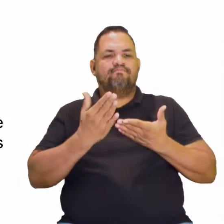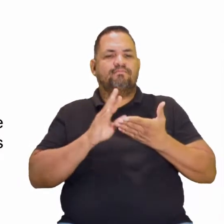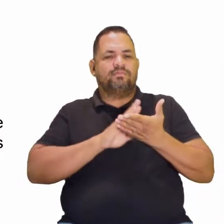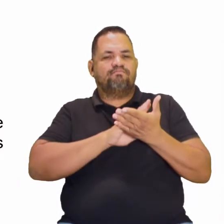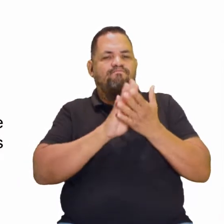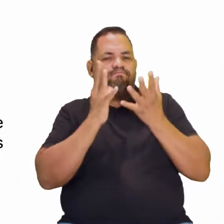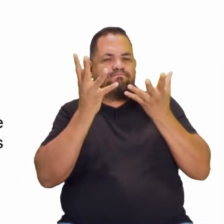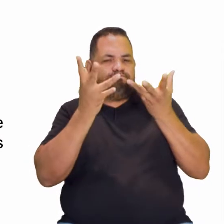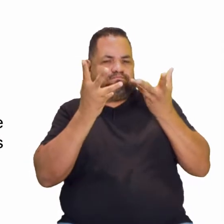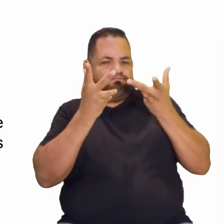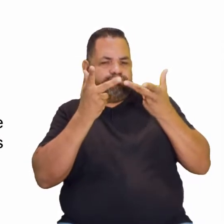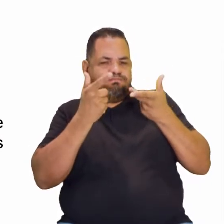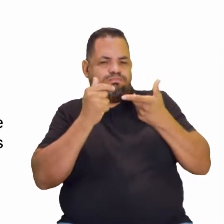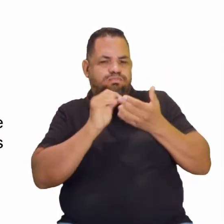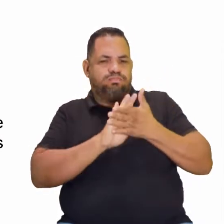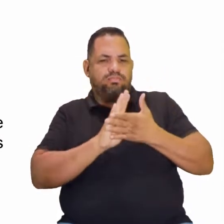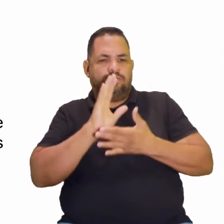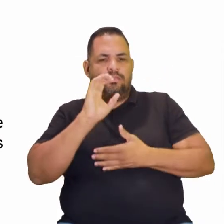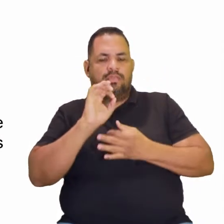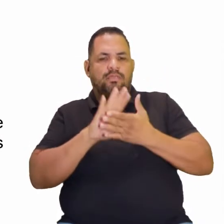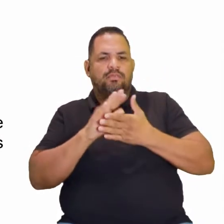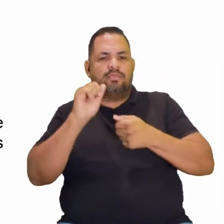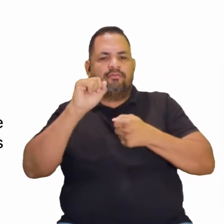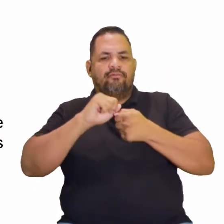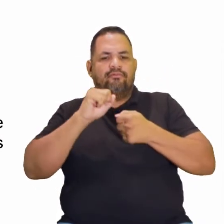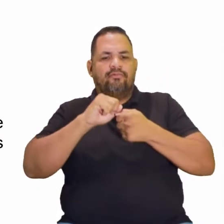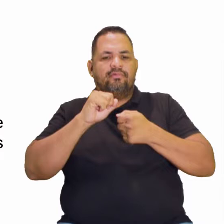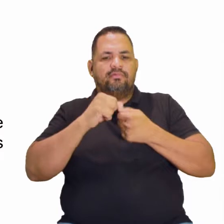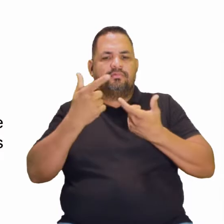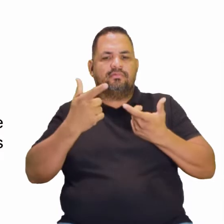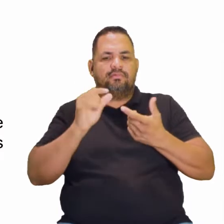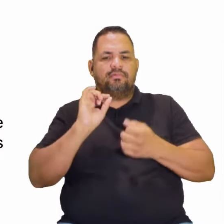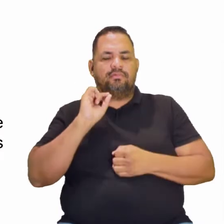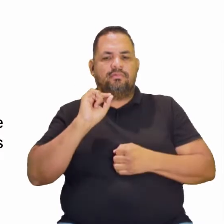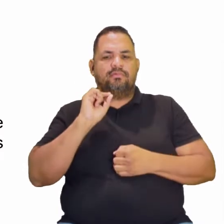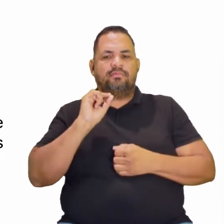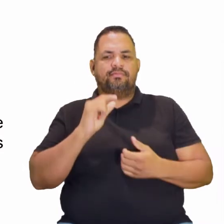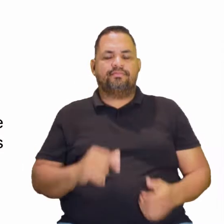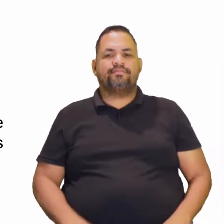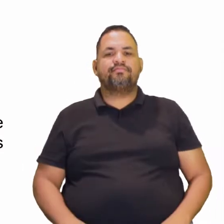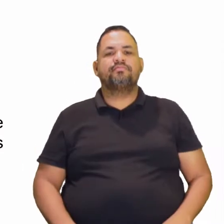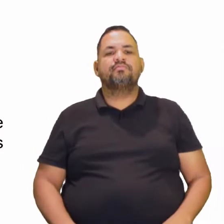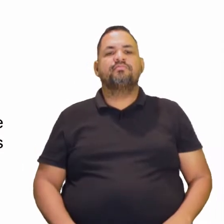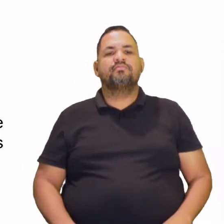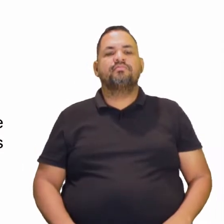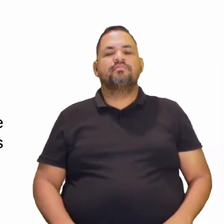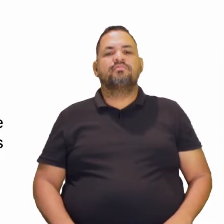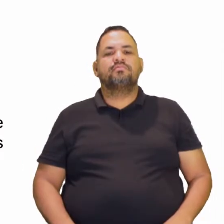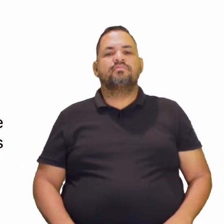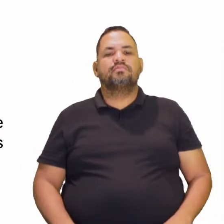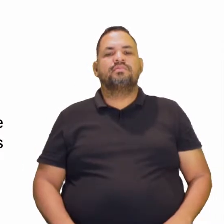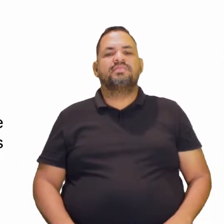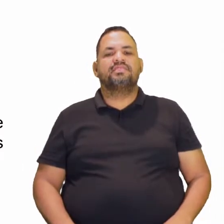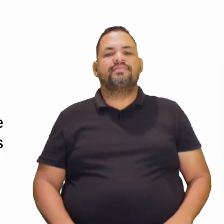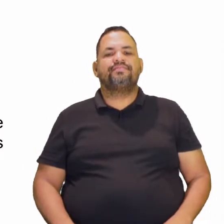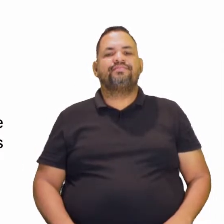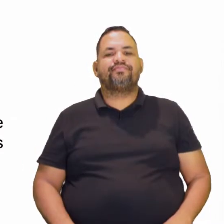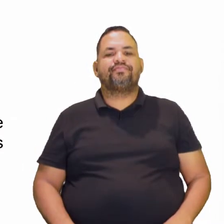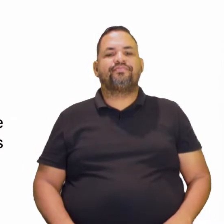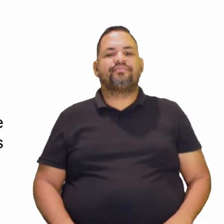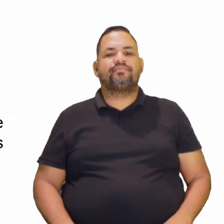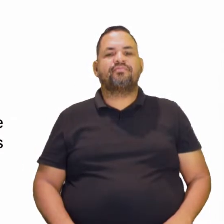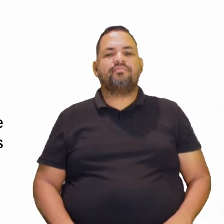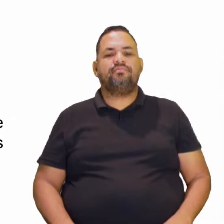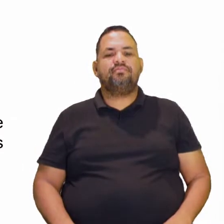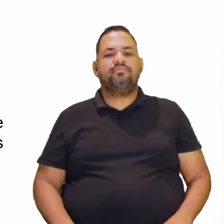mais fantásticos arrojos criadores. E é isso justamente o que